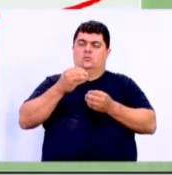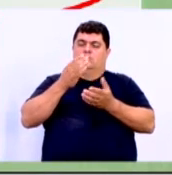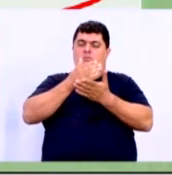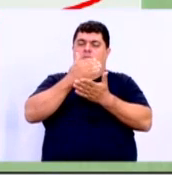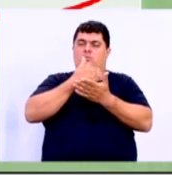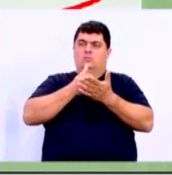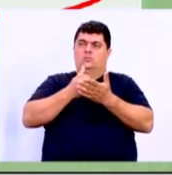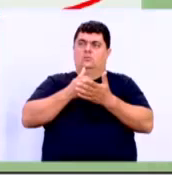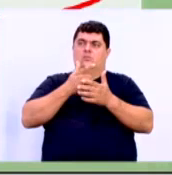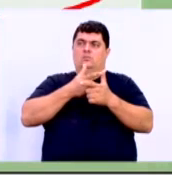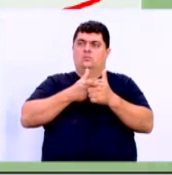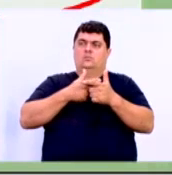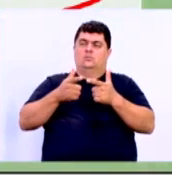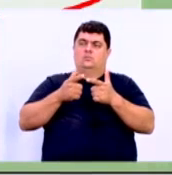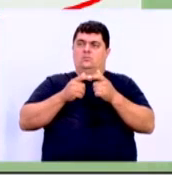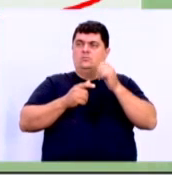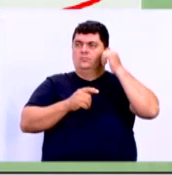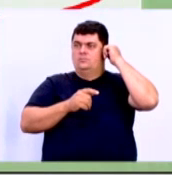rateou?